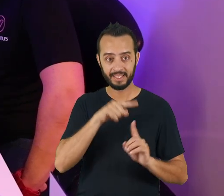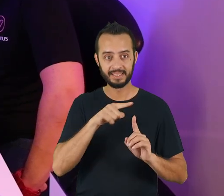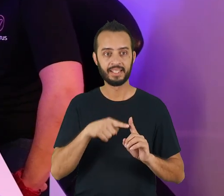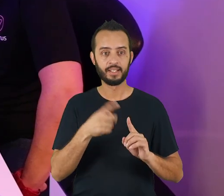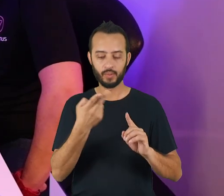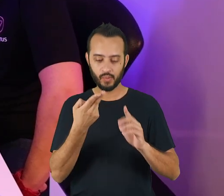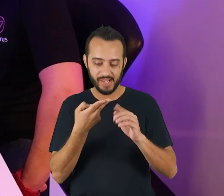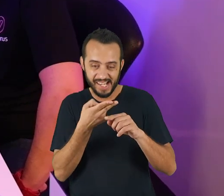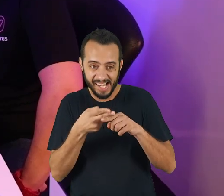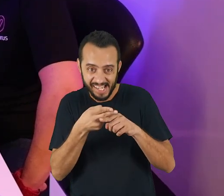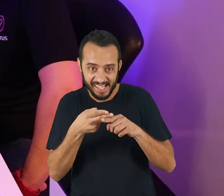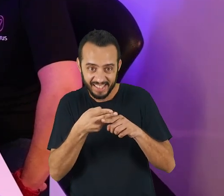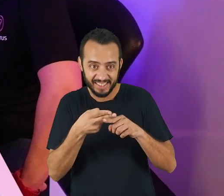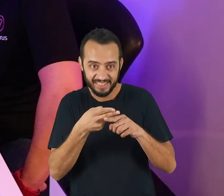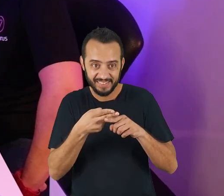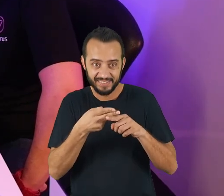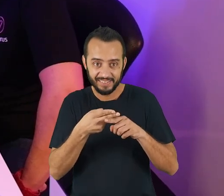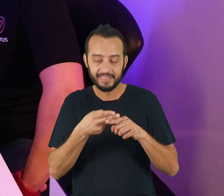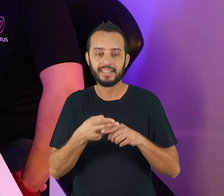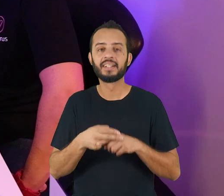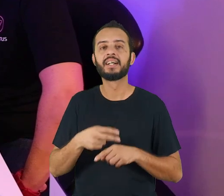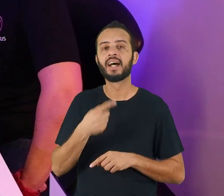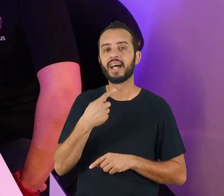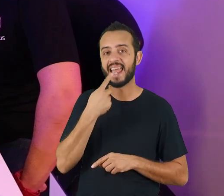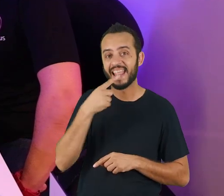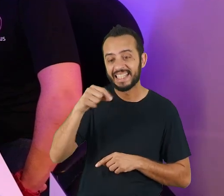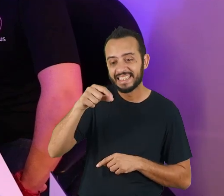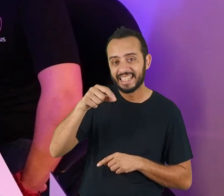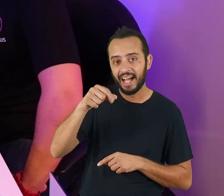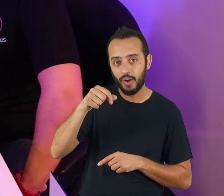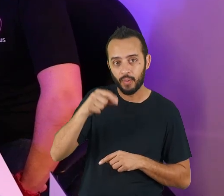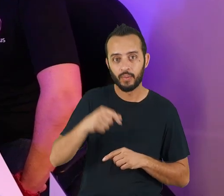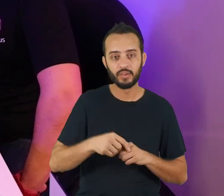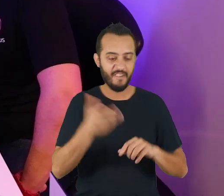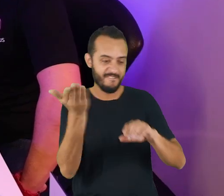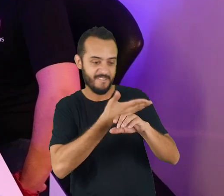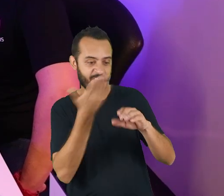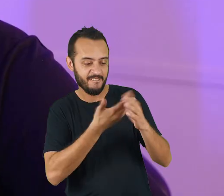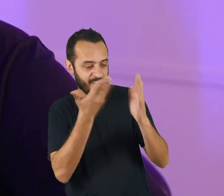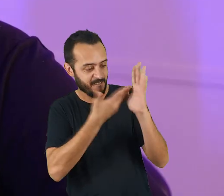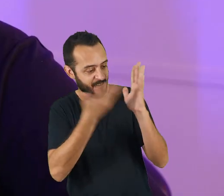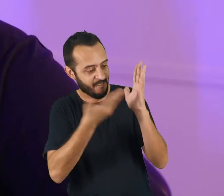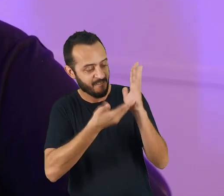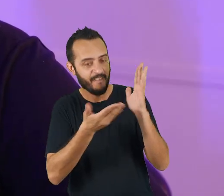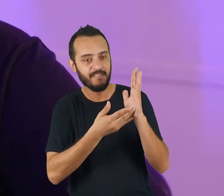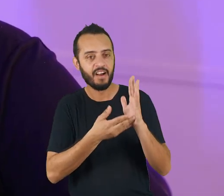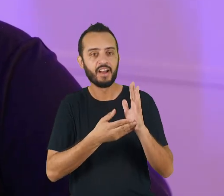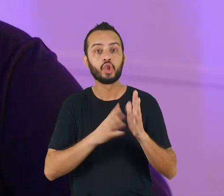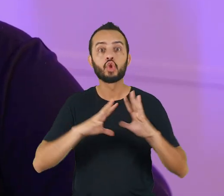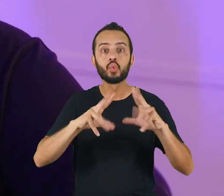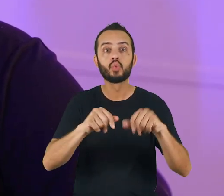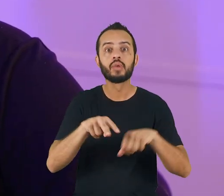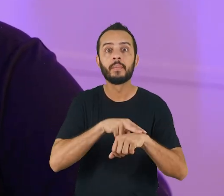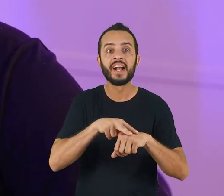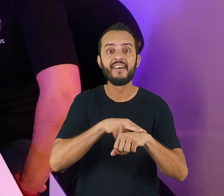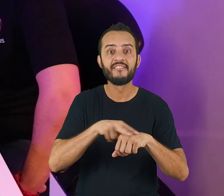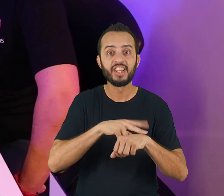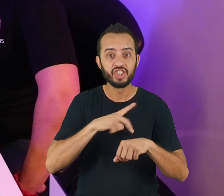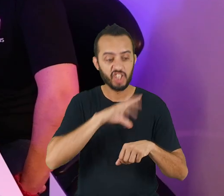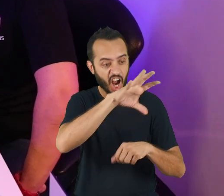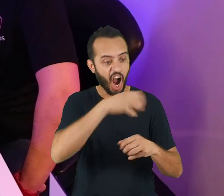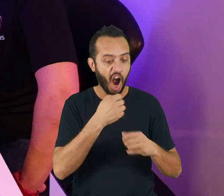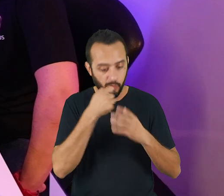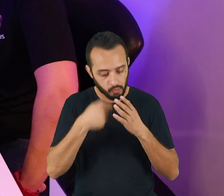canivete e um saleiro a Daisy comeu todas as mangas verd que